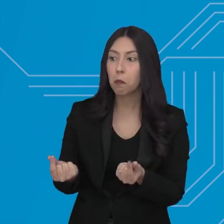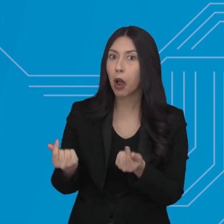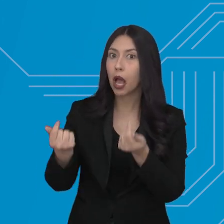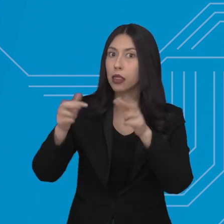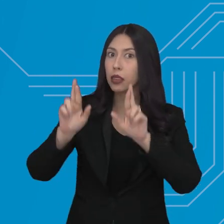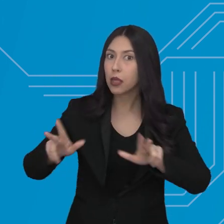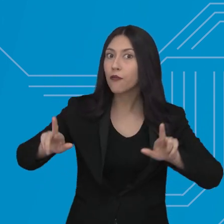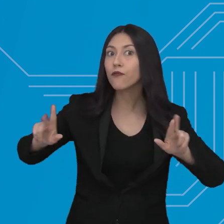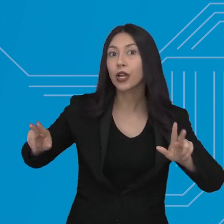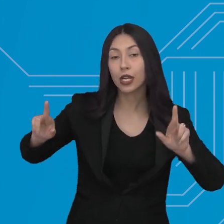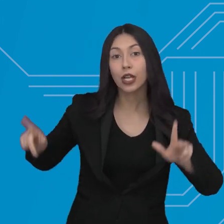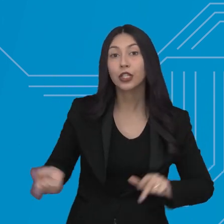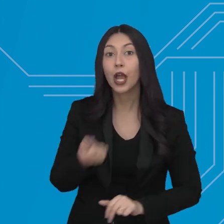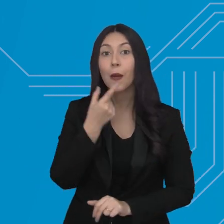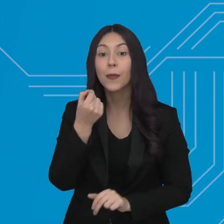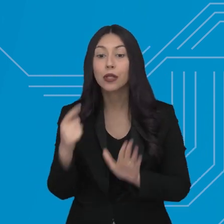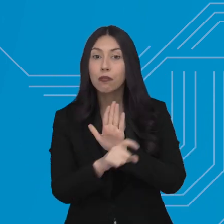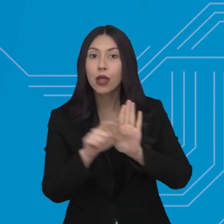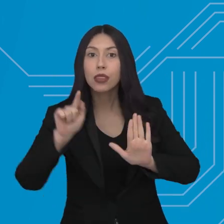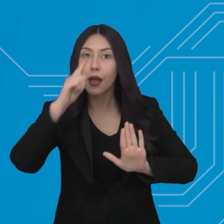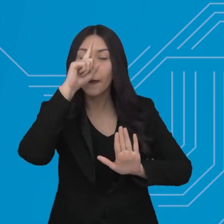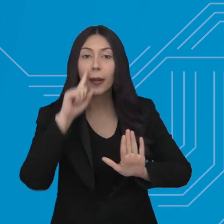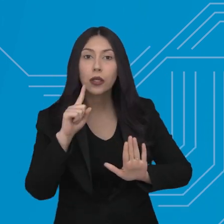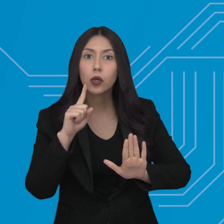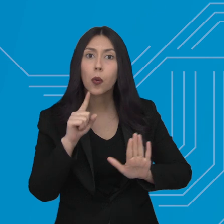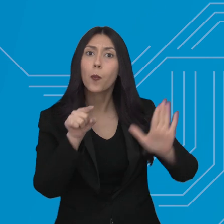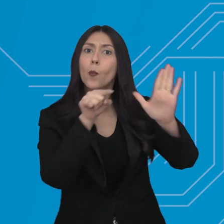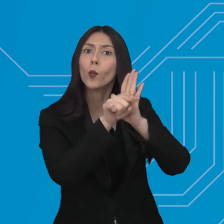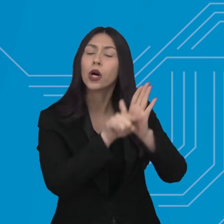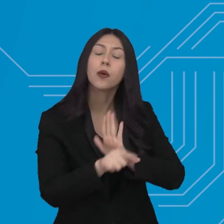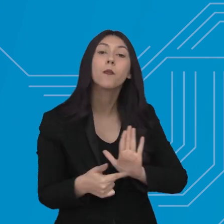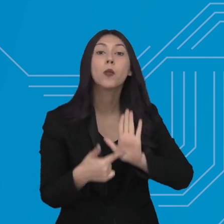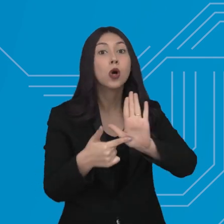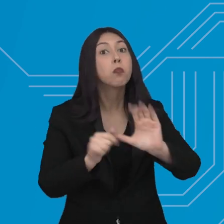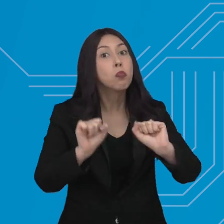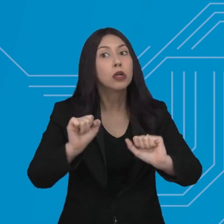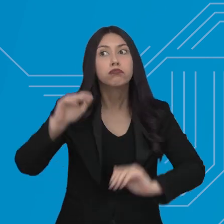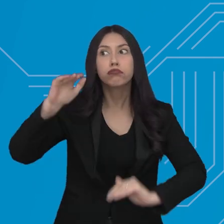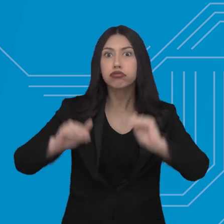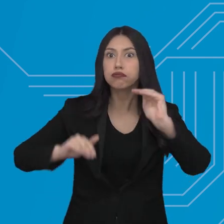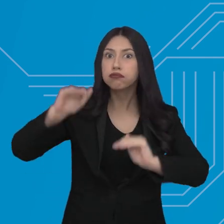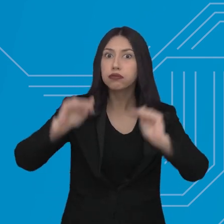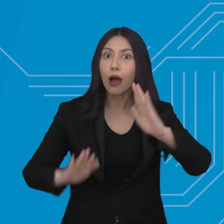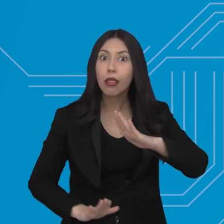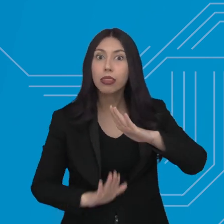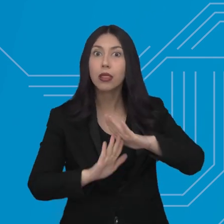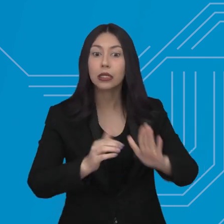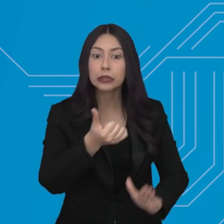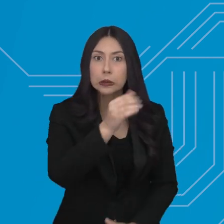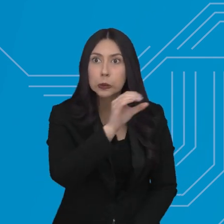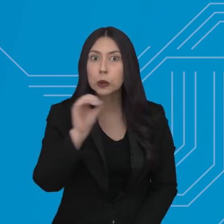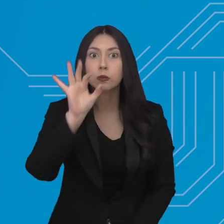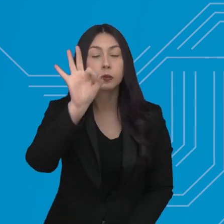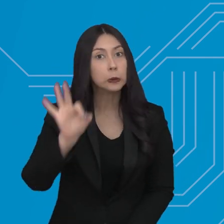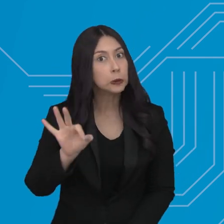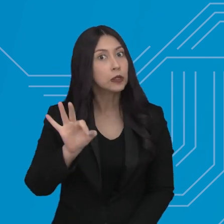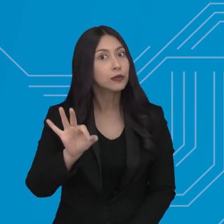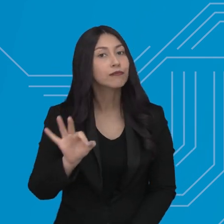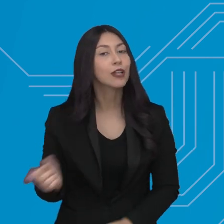de preços entre medicamentos genéricos. Levantamento apontou que o consumidor pode encontrar uma variação de até